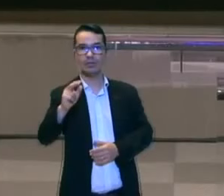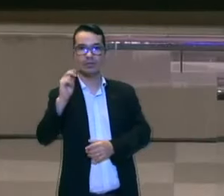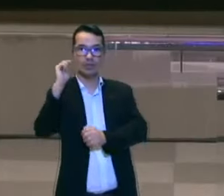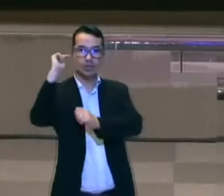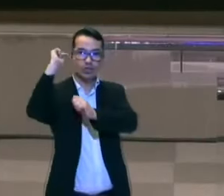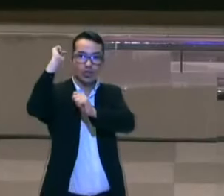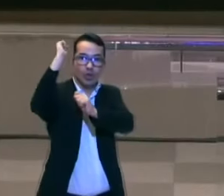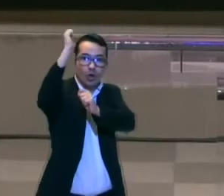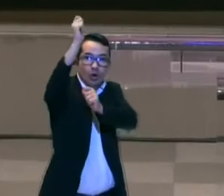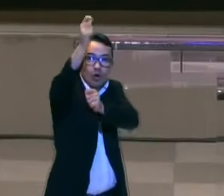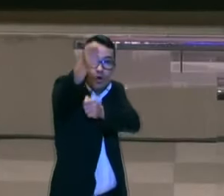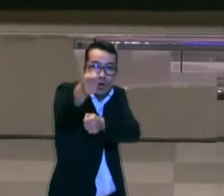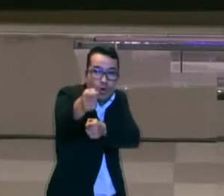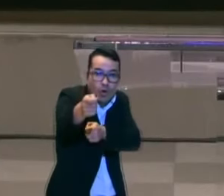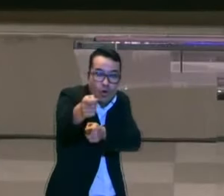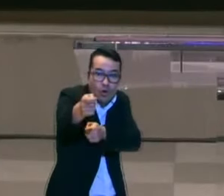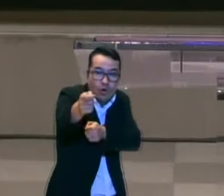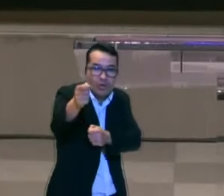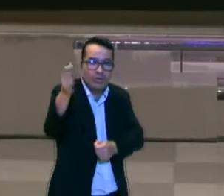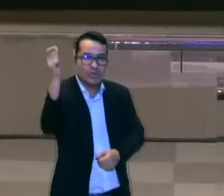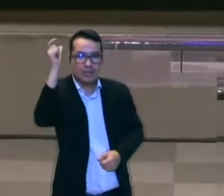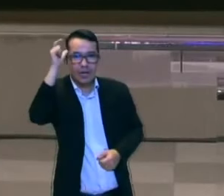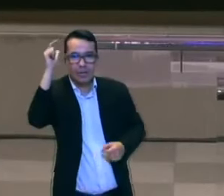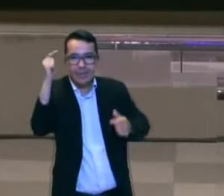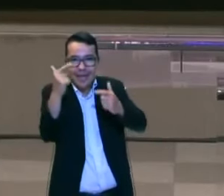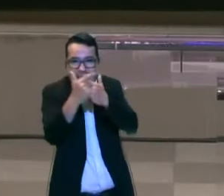E o inimigo tirando sarro.